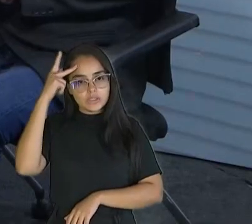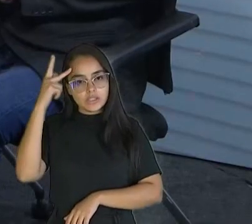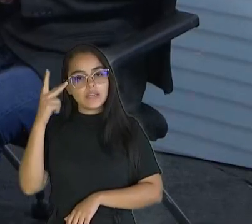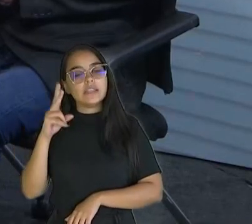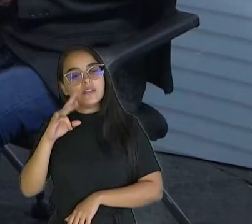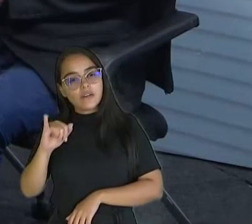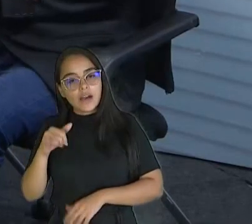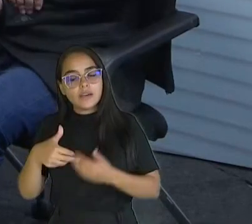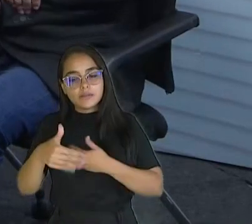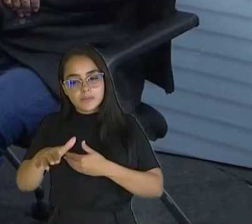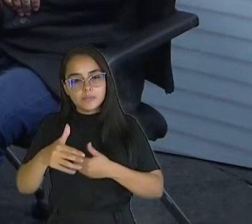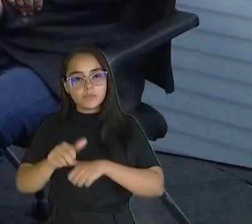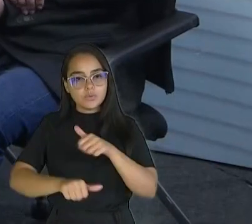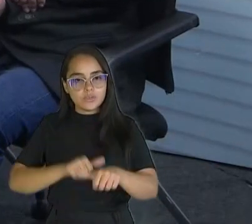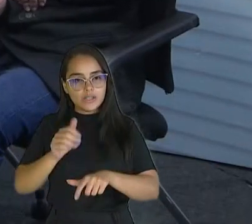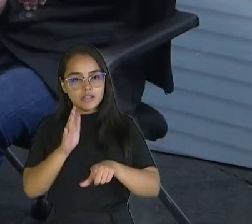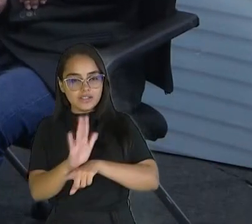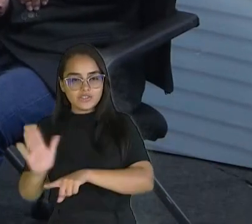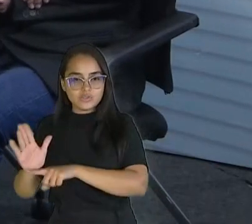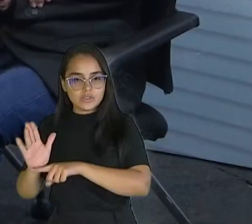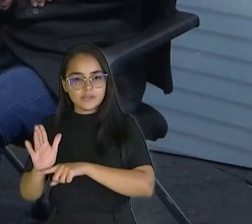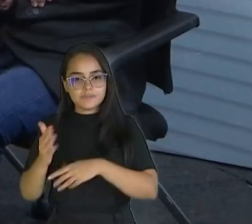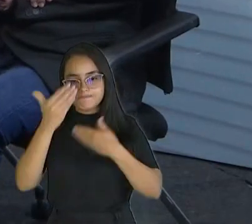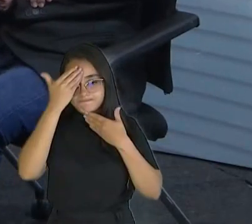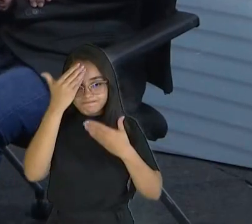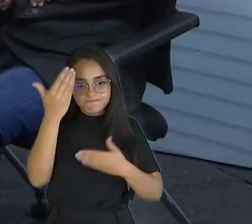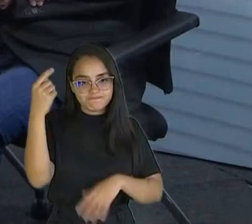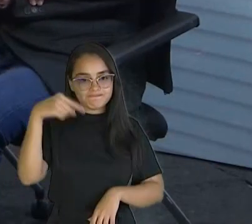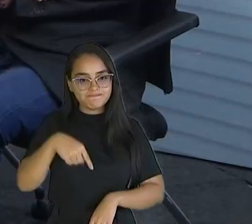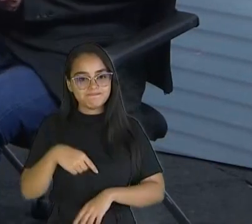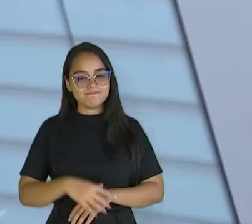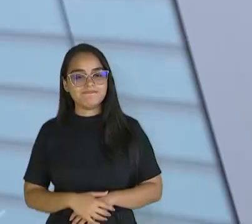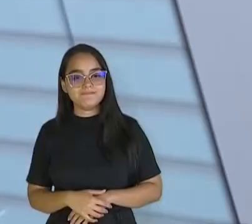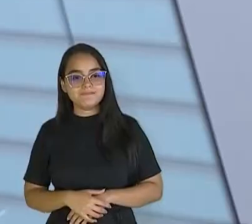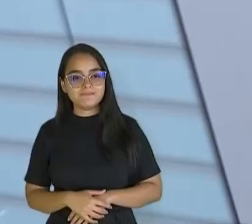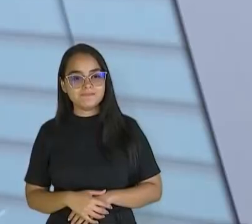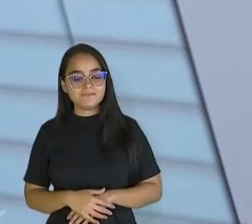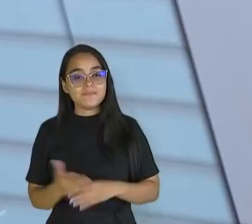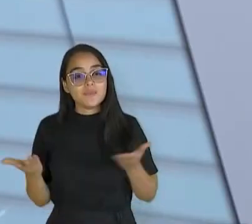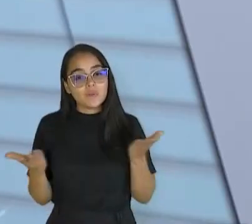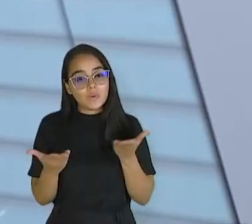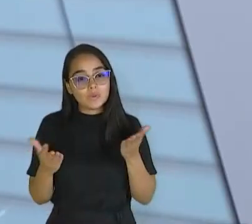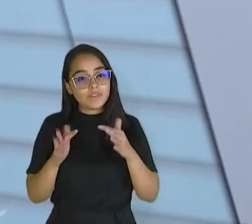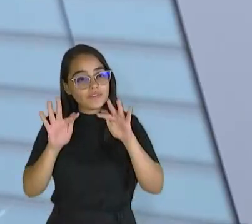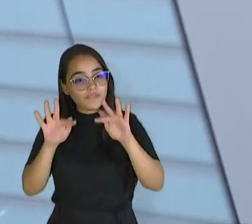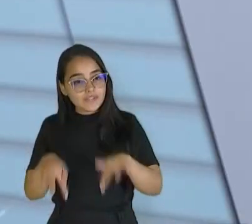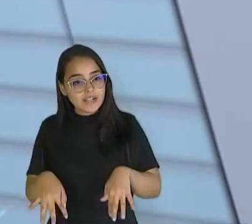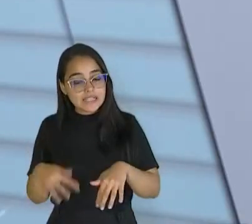mudadas pela Casa do Estudante. Obrigado por ter vindo. Obrigado. Questão de ordem fica por aqui.